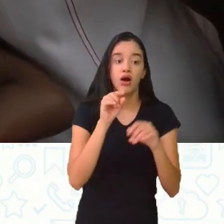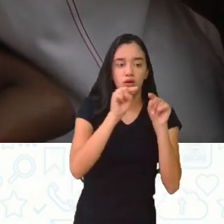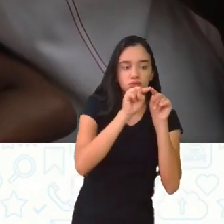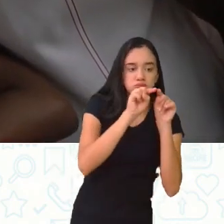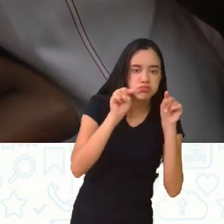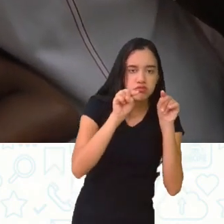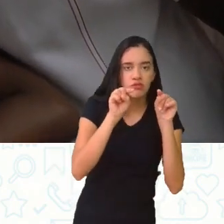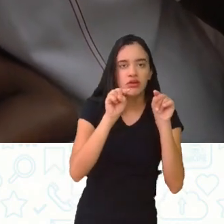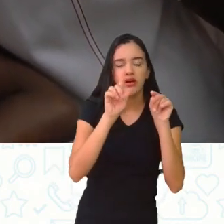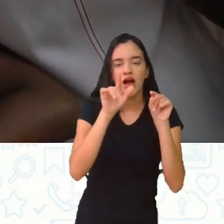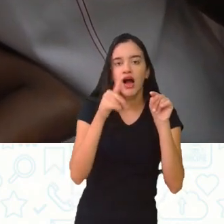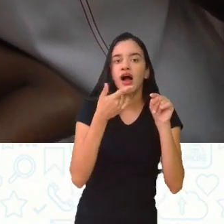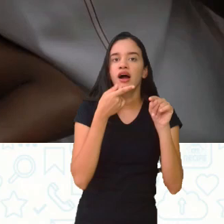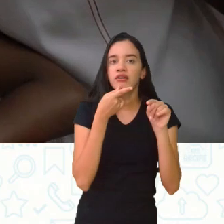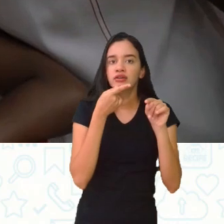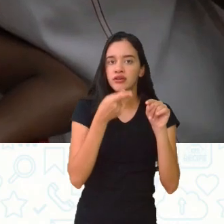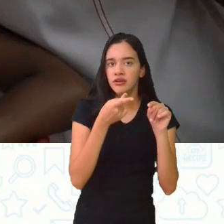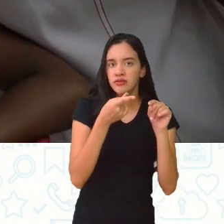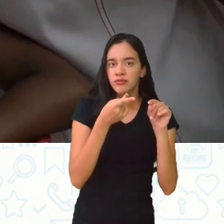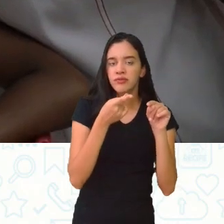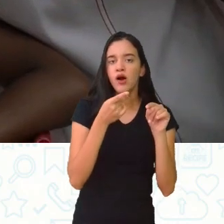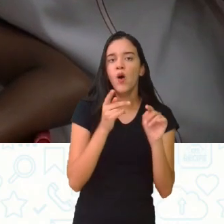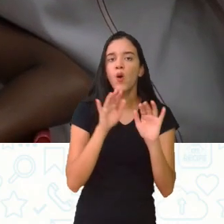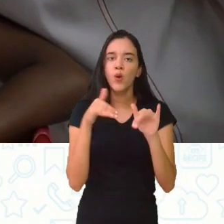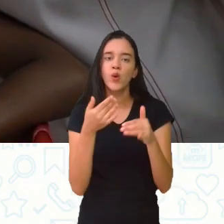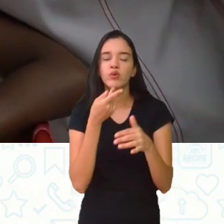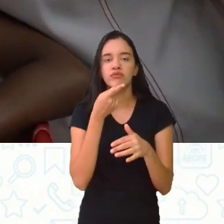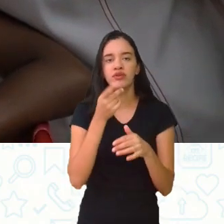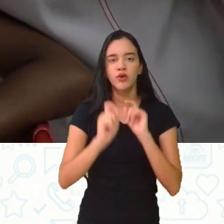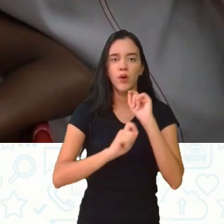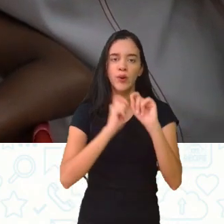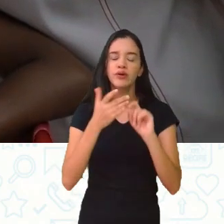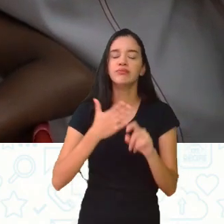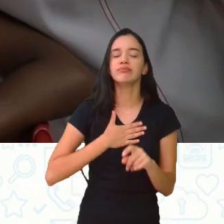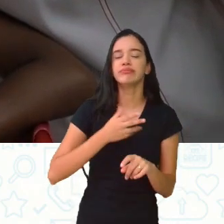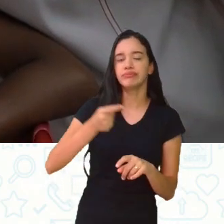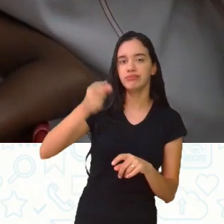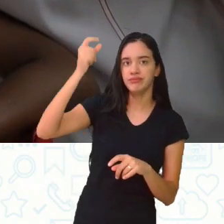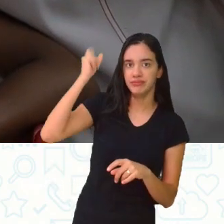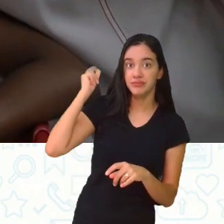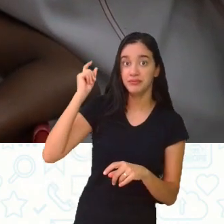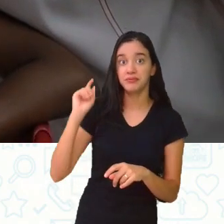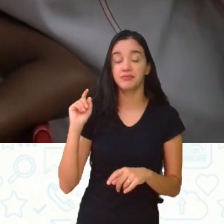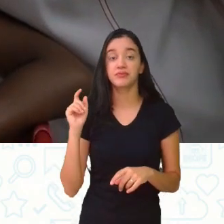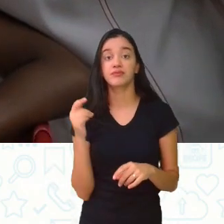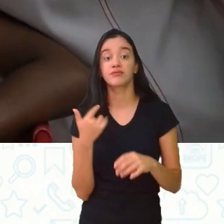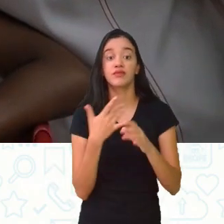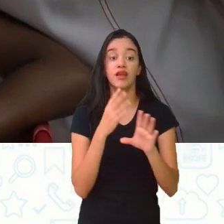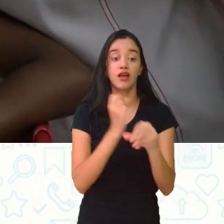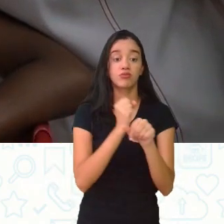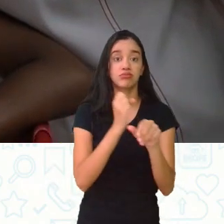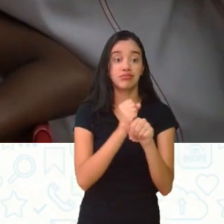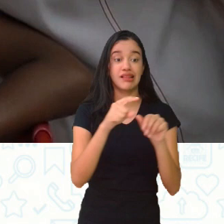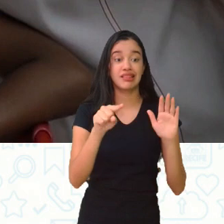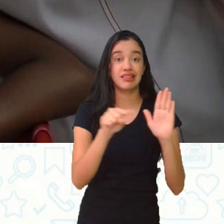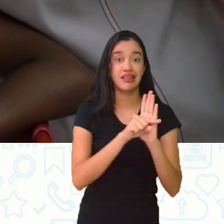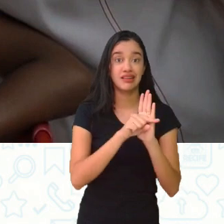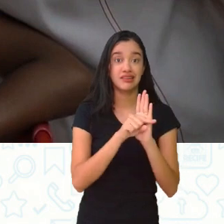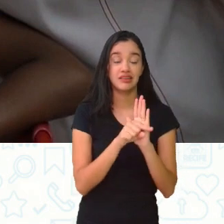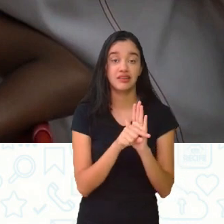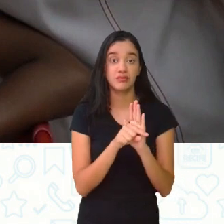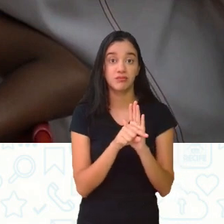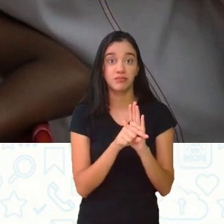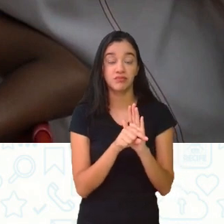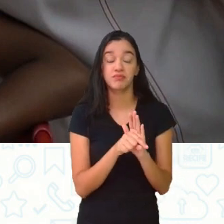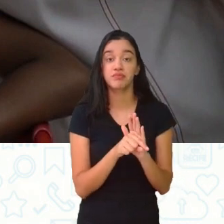a fala, não é, dele, quando ele diz assim, na minha época, notas baixas se resolvia com uma boa disciplina.